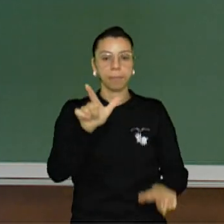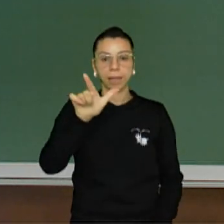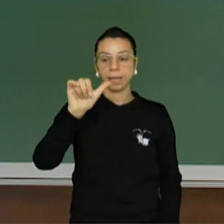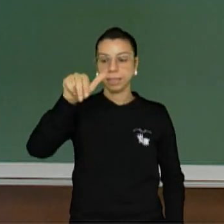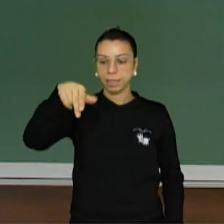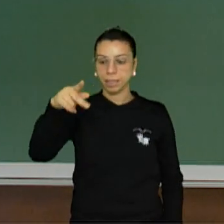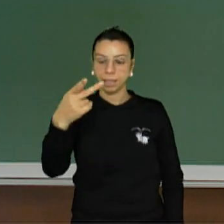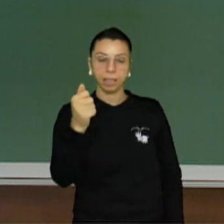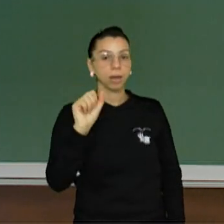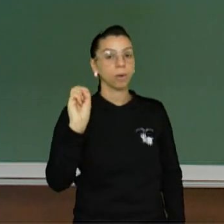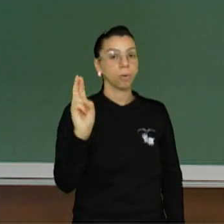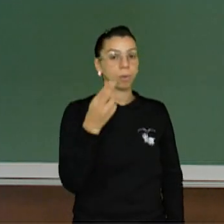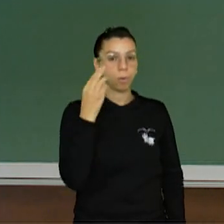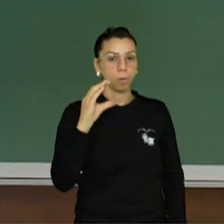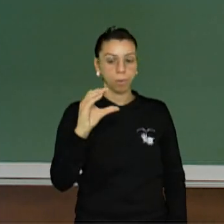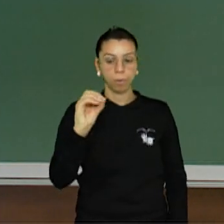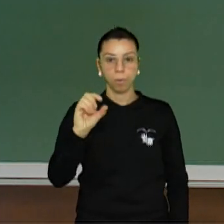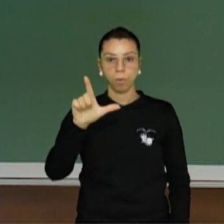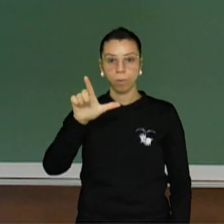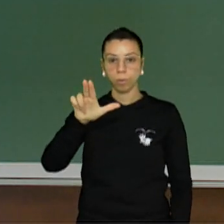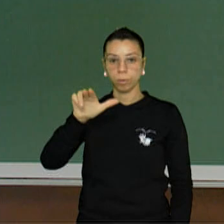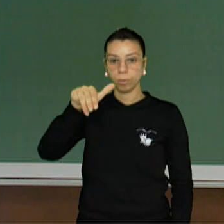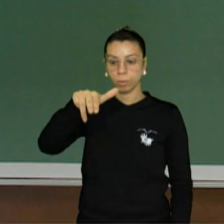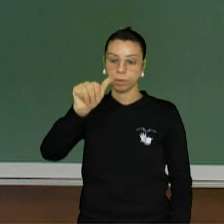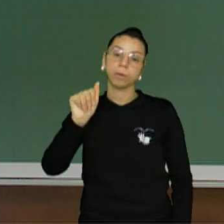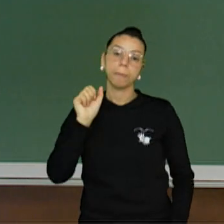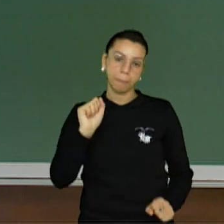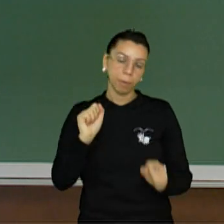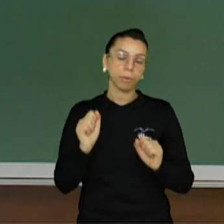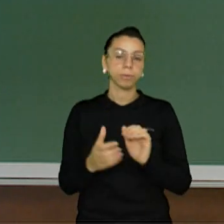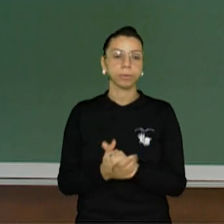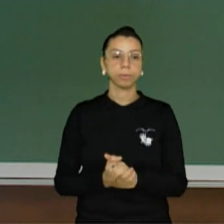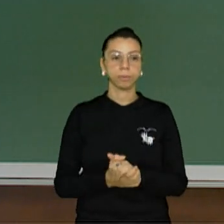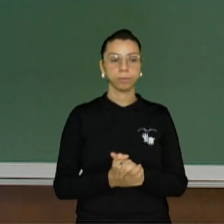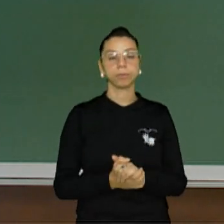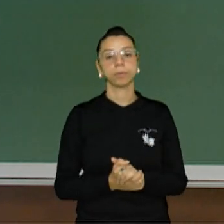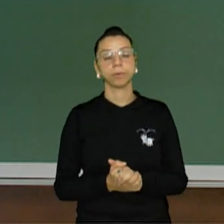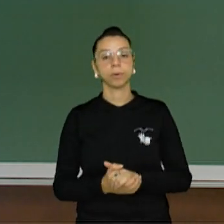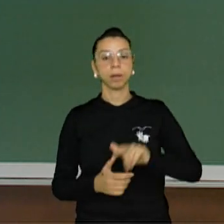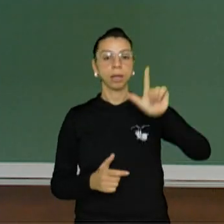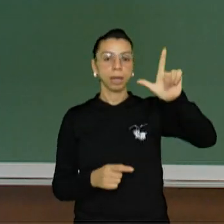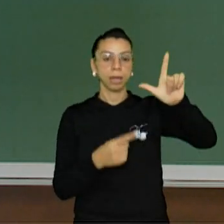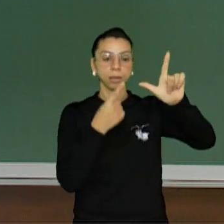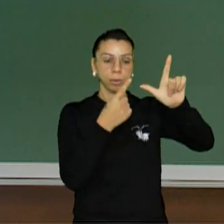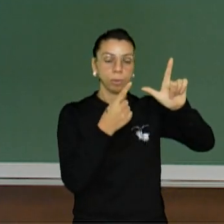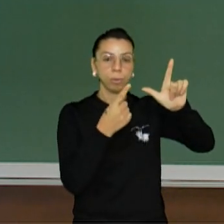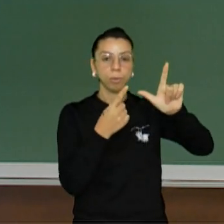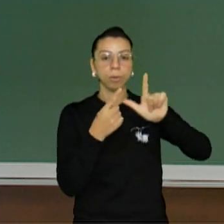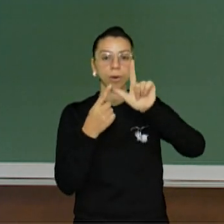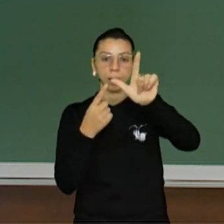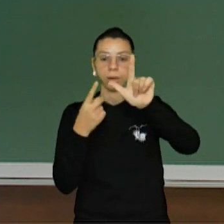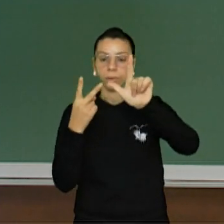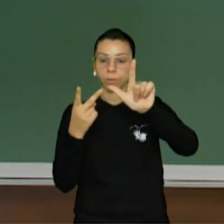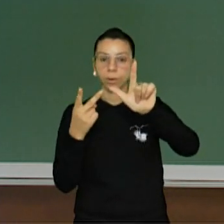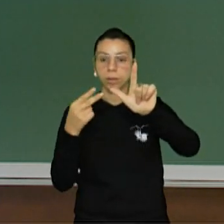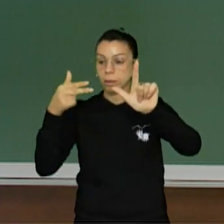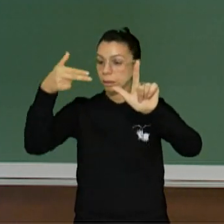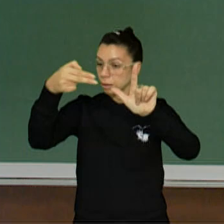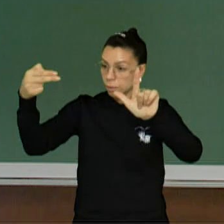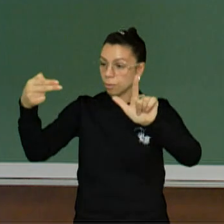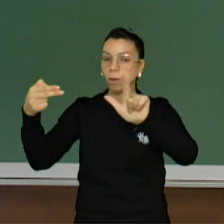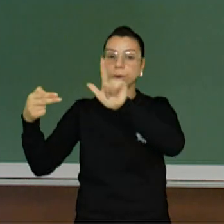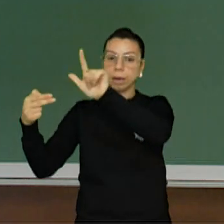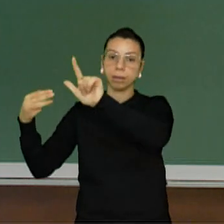ser linhas ou colunas, tá? Então, L1 mais L2 igual a L3. Significa menos